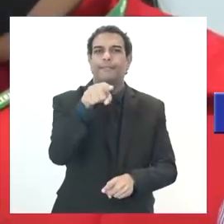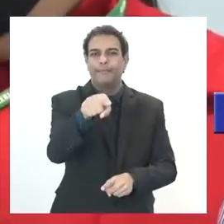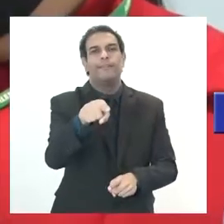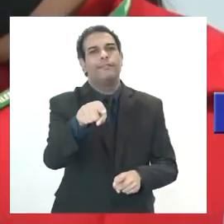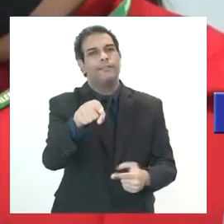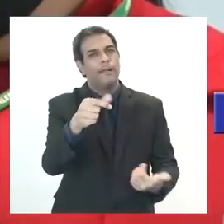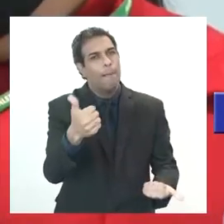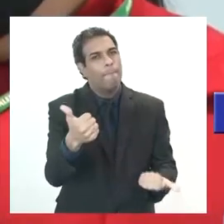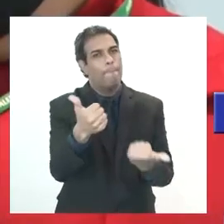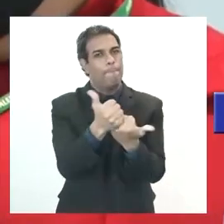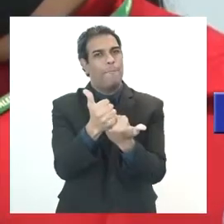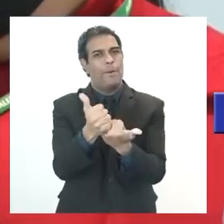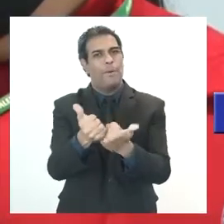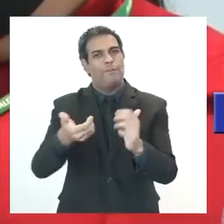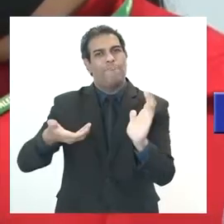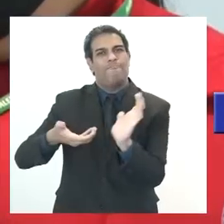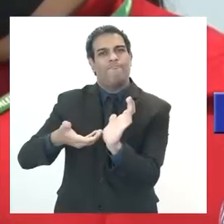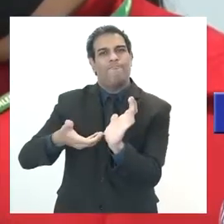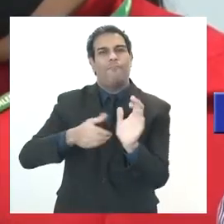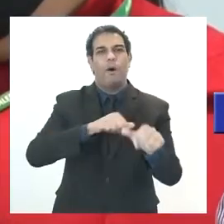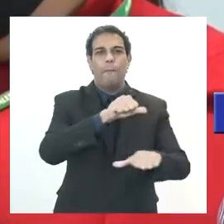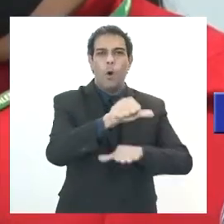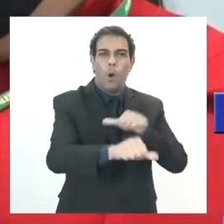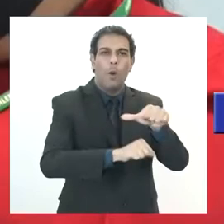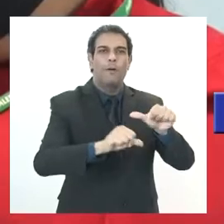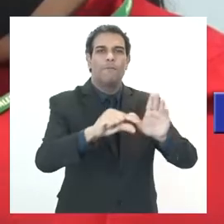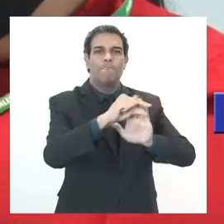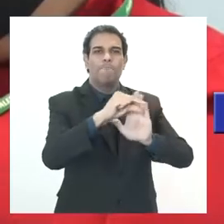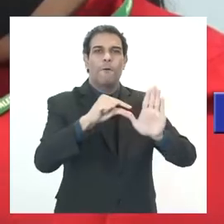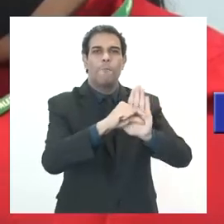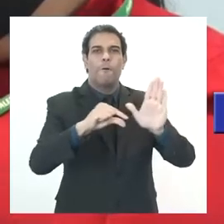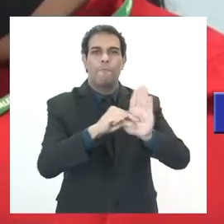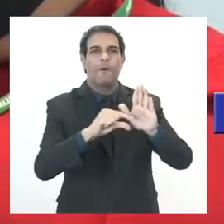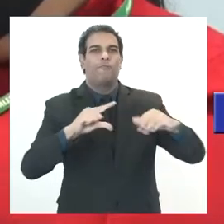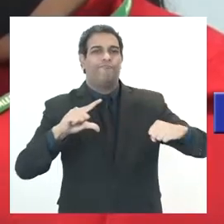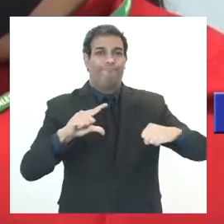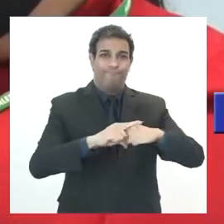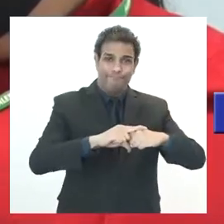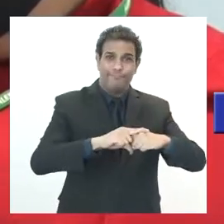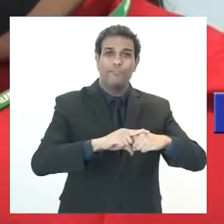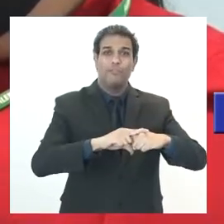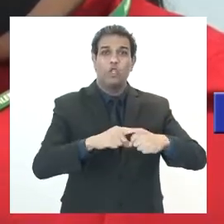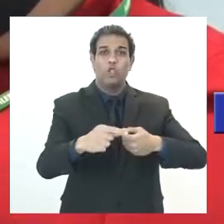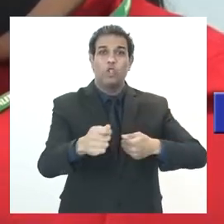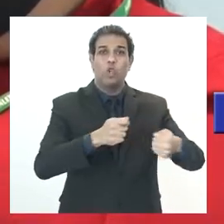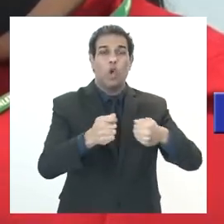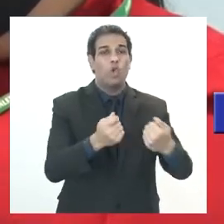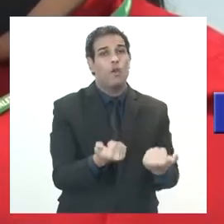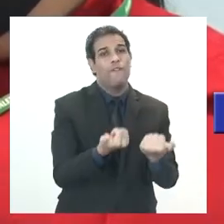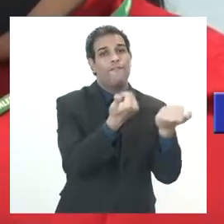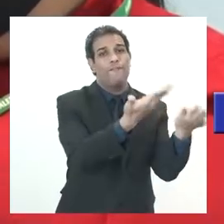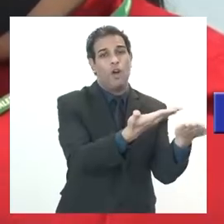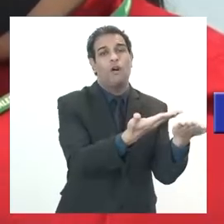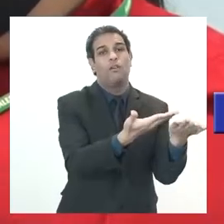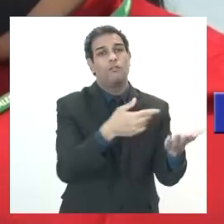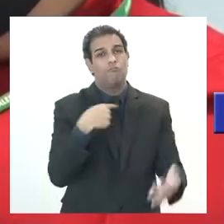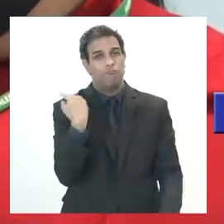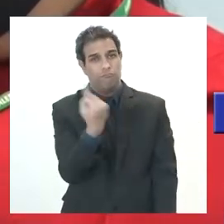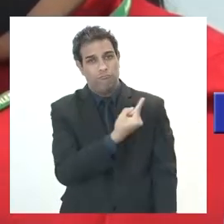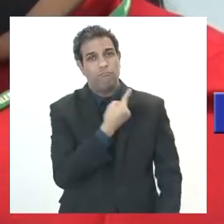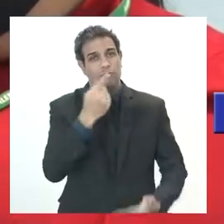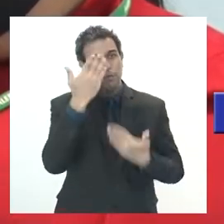apoio lá no Congresso para modificar Nesse artigo que trata do controle externa E mais uma vez